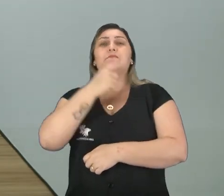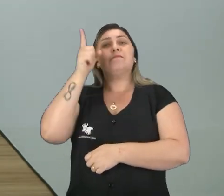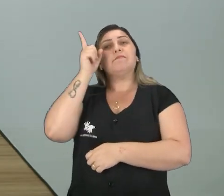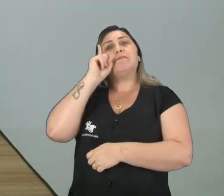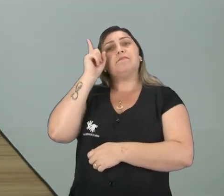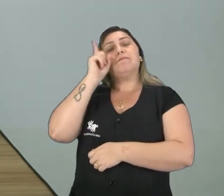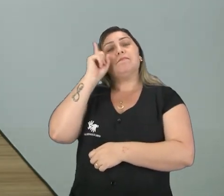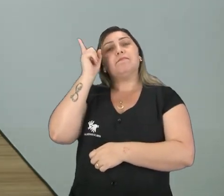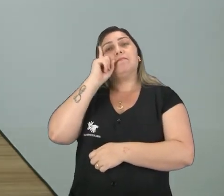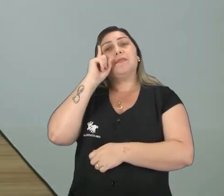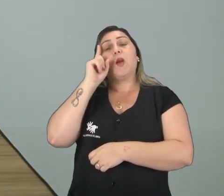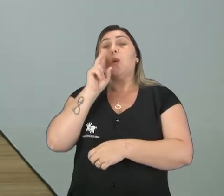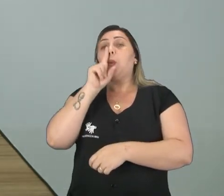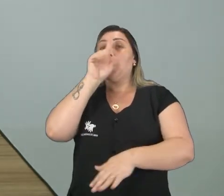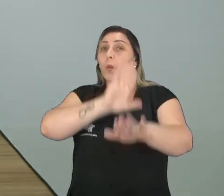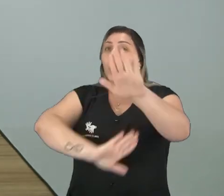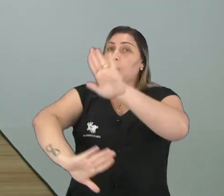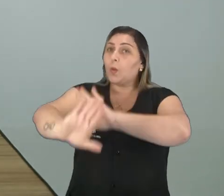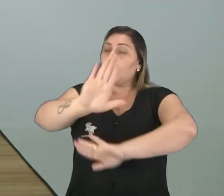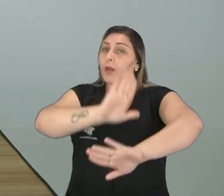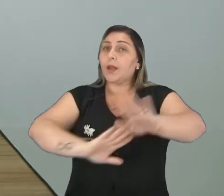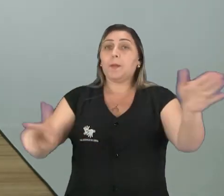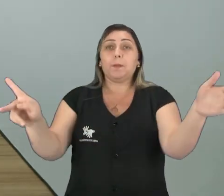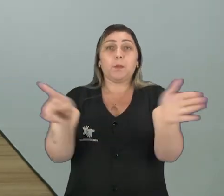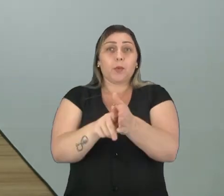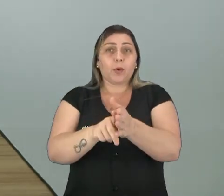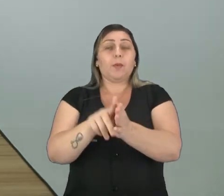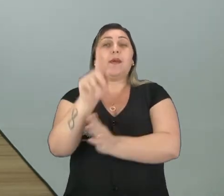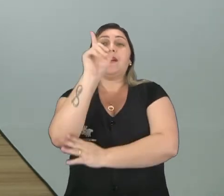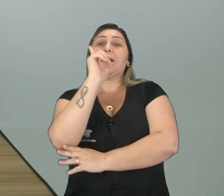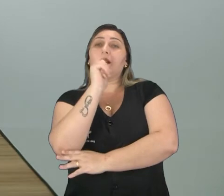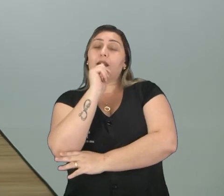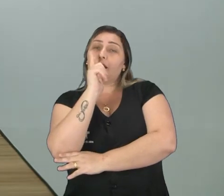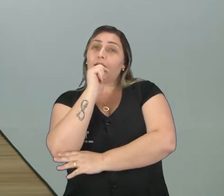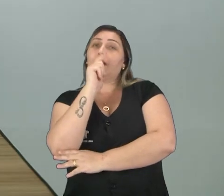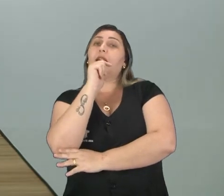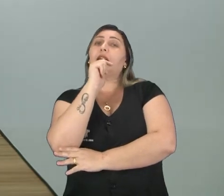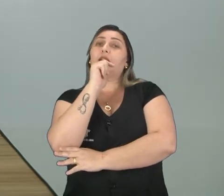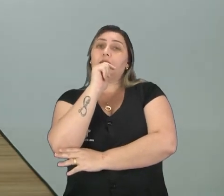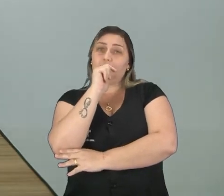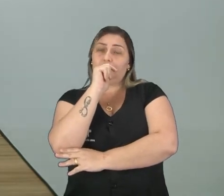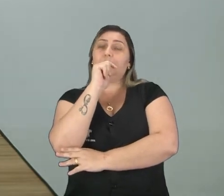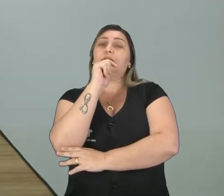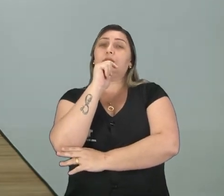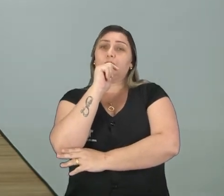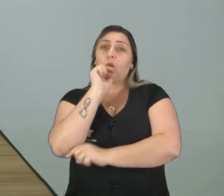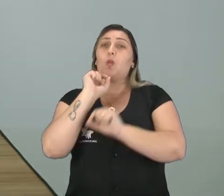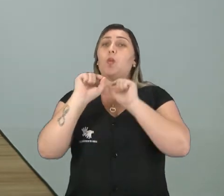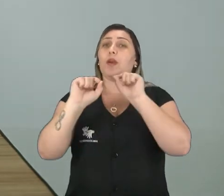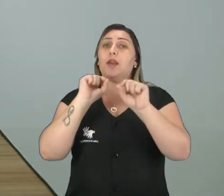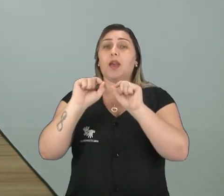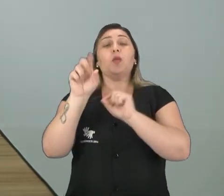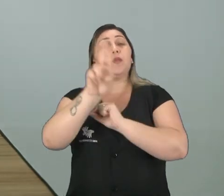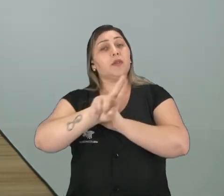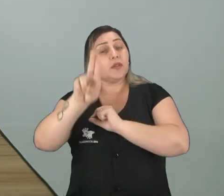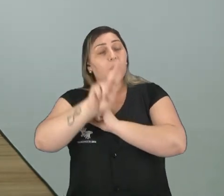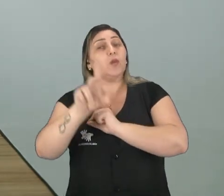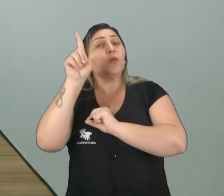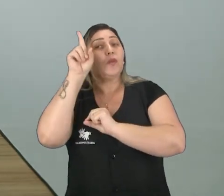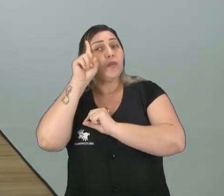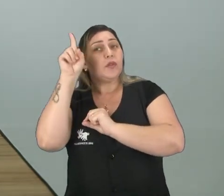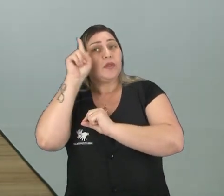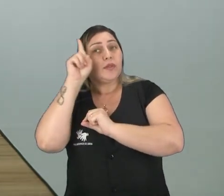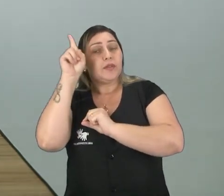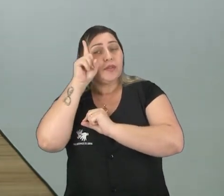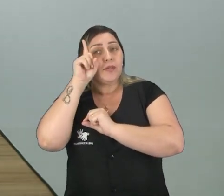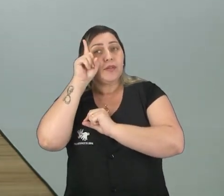dia a dia, com os cuidados relacionados à água, vão muito além do que esses utilizados no nosso